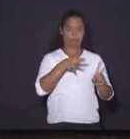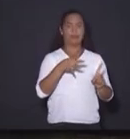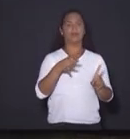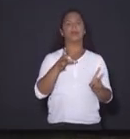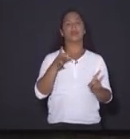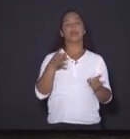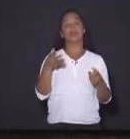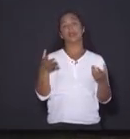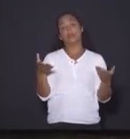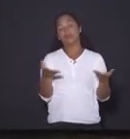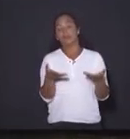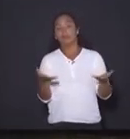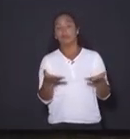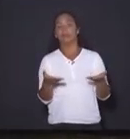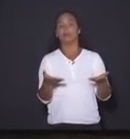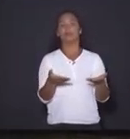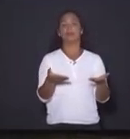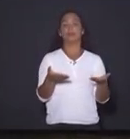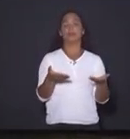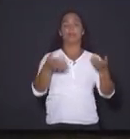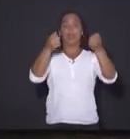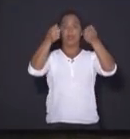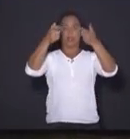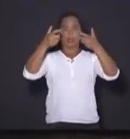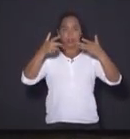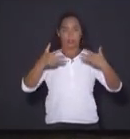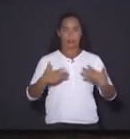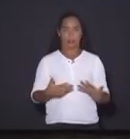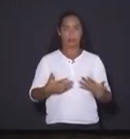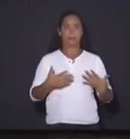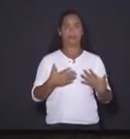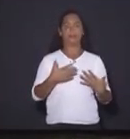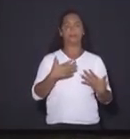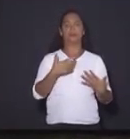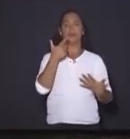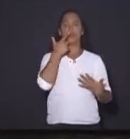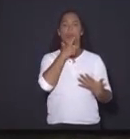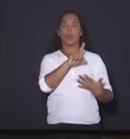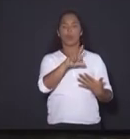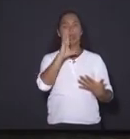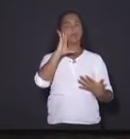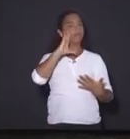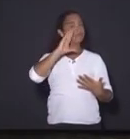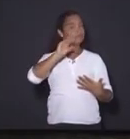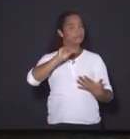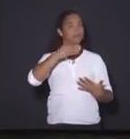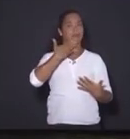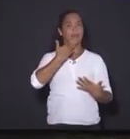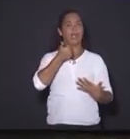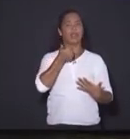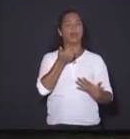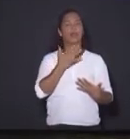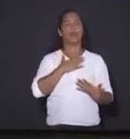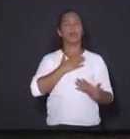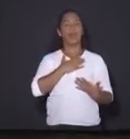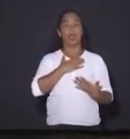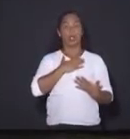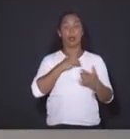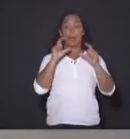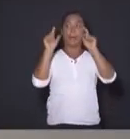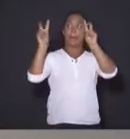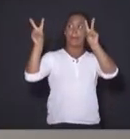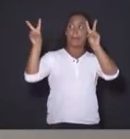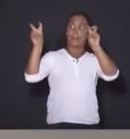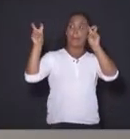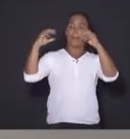acho que com essa explicação eu deixo mais compreensível para as pessoas o que é que eu estou chamando hoje de